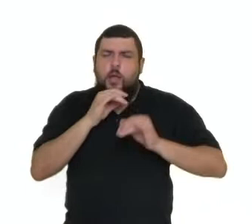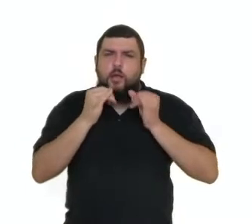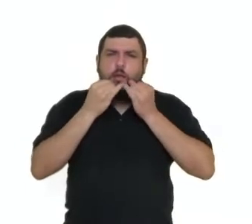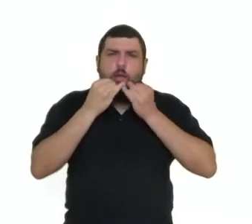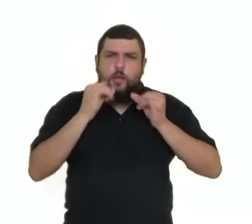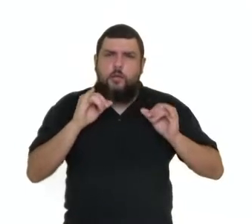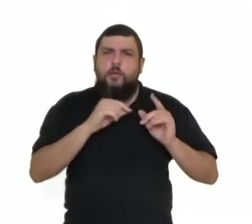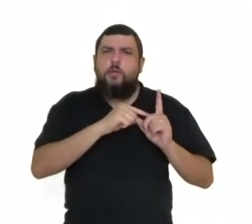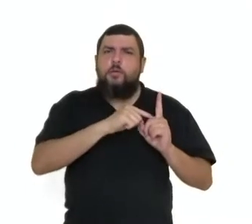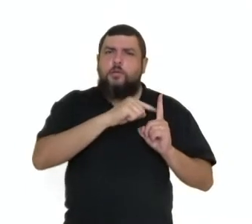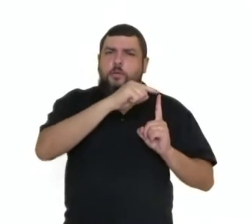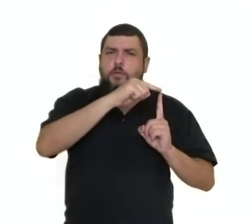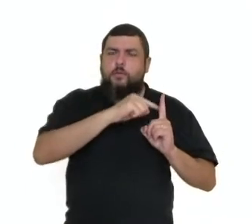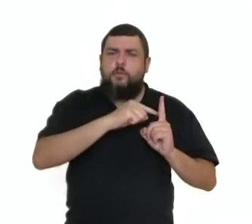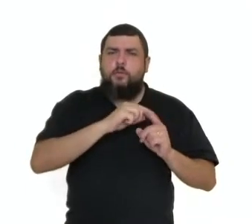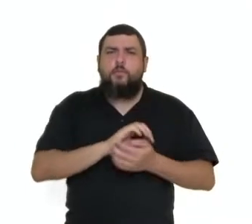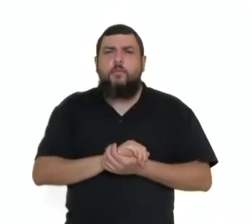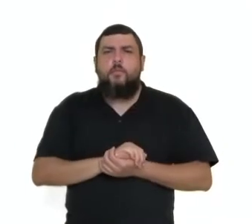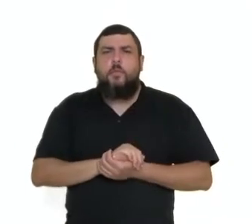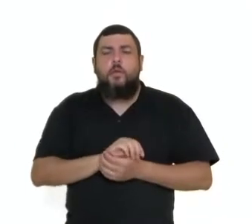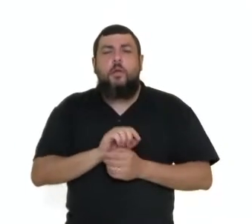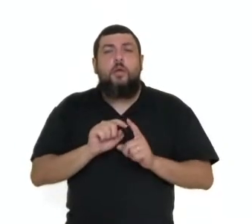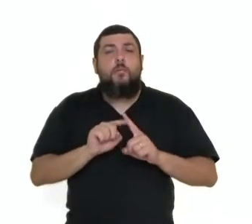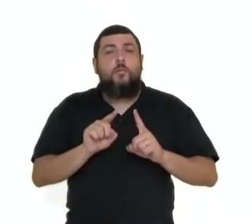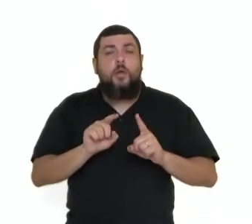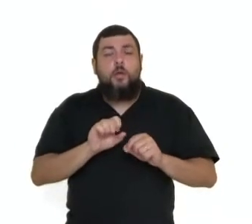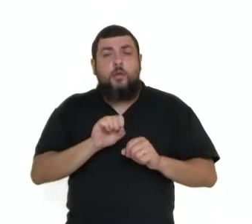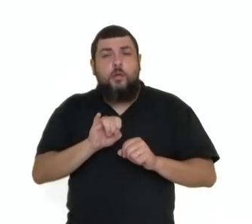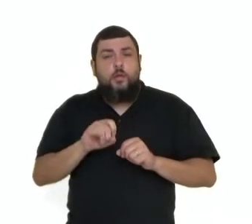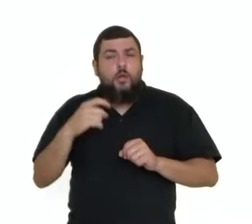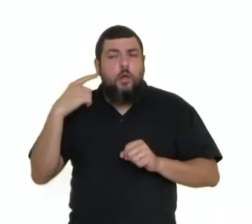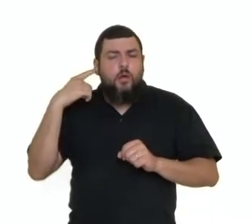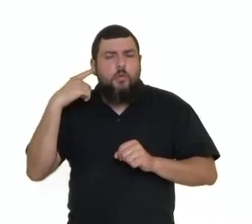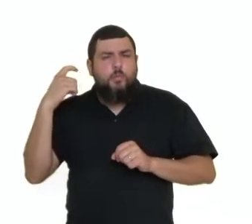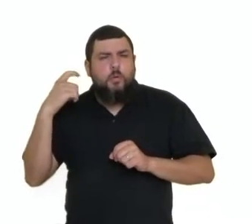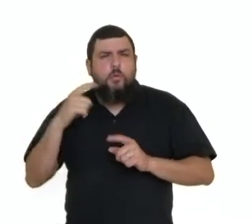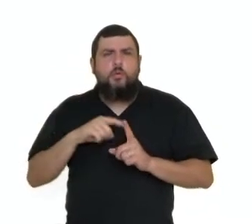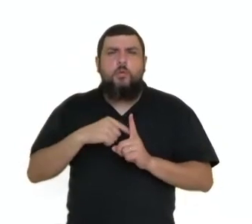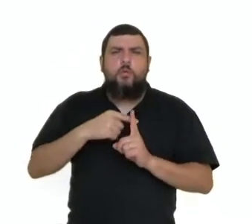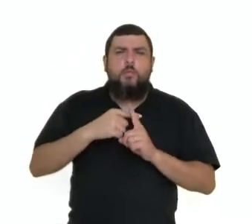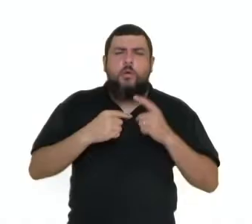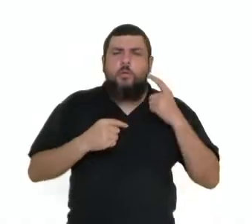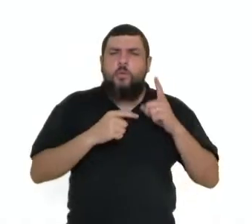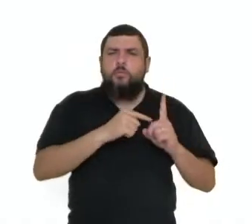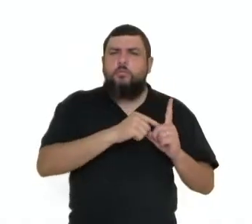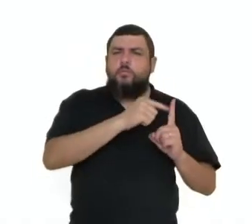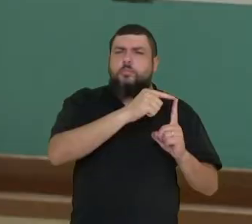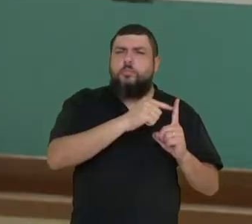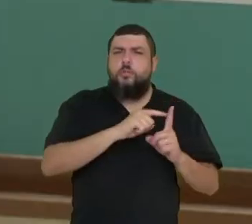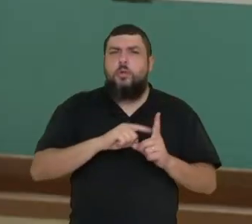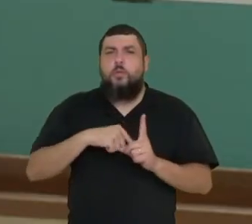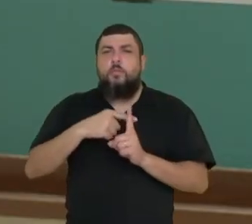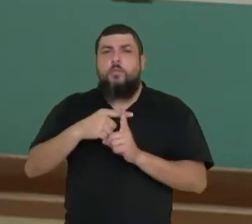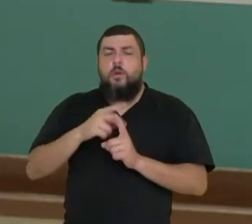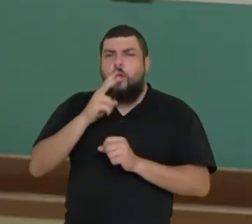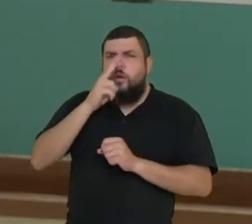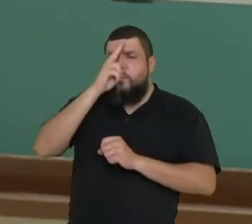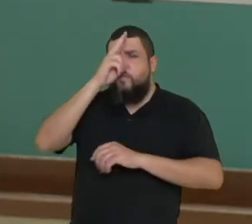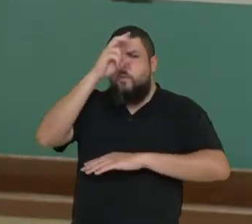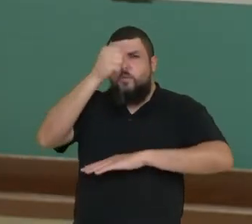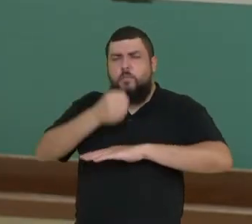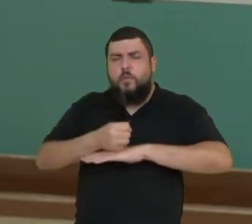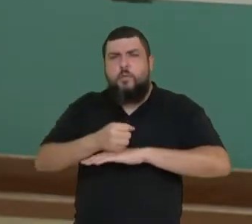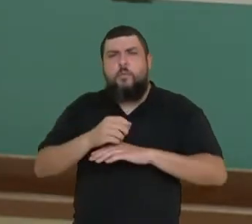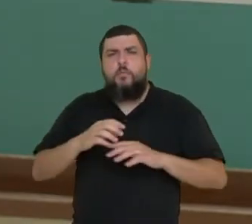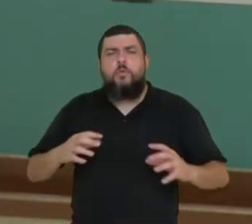ao fim do processo forem somadas, serão iguais à energia no início do processo. Então veja que doido, né? Se você colocar a mãozinha